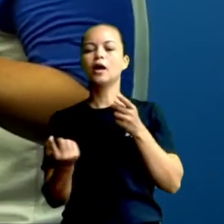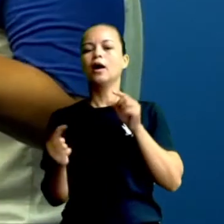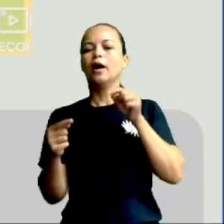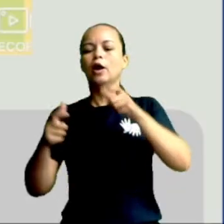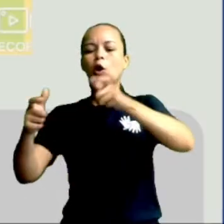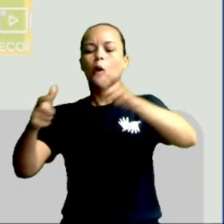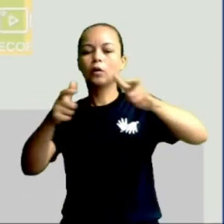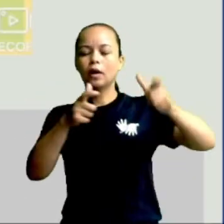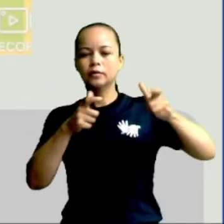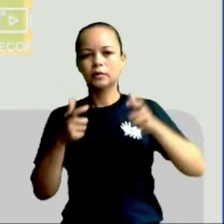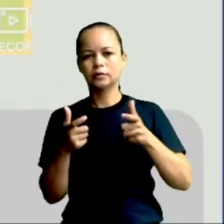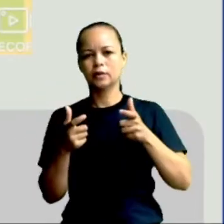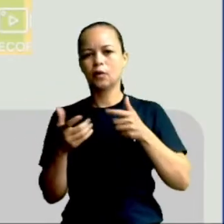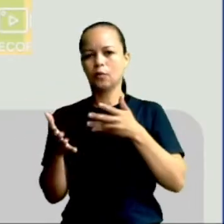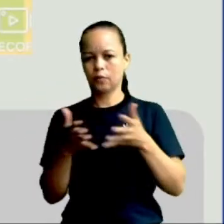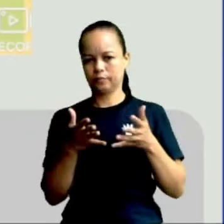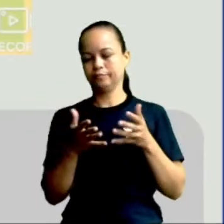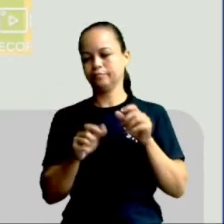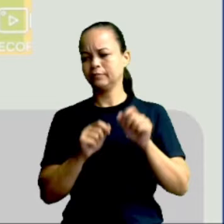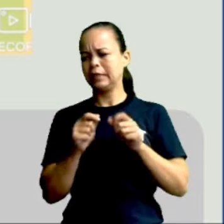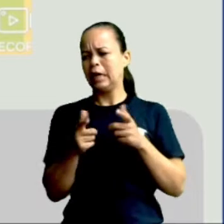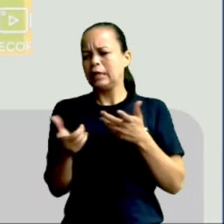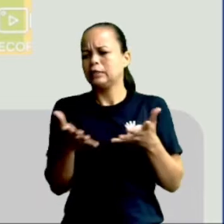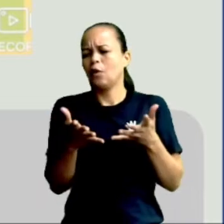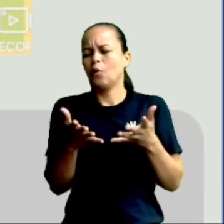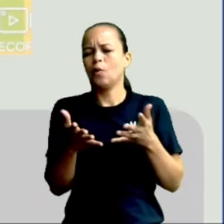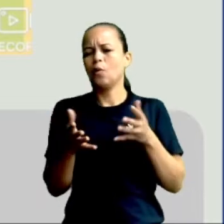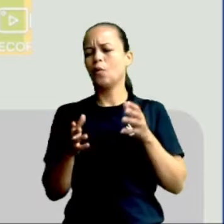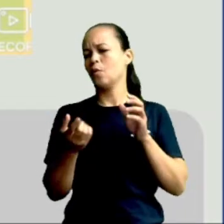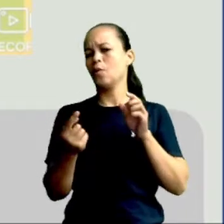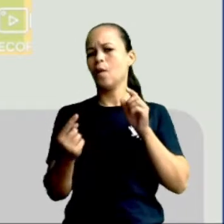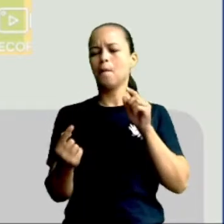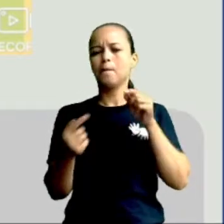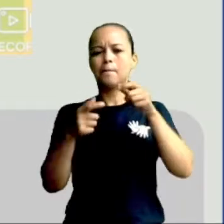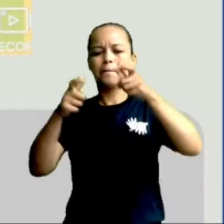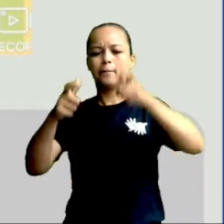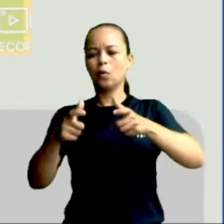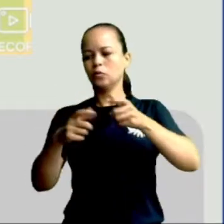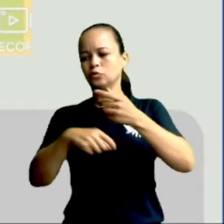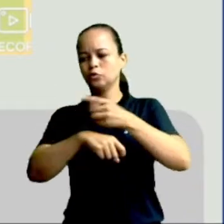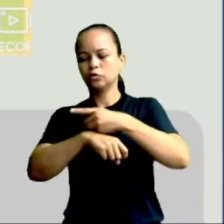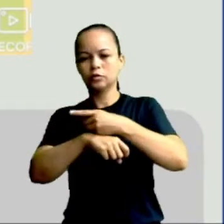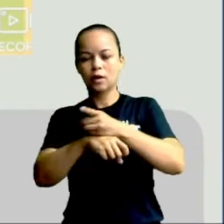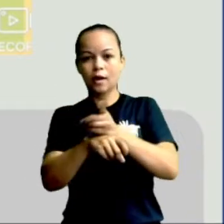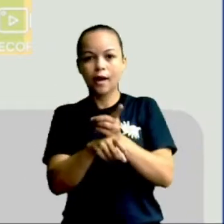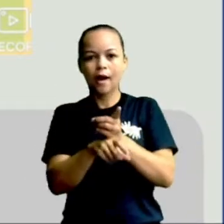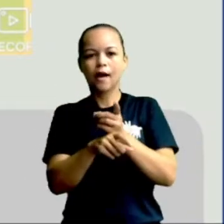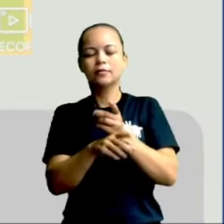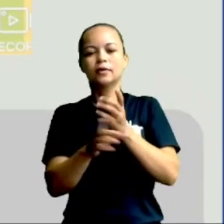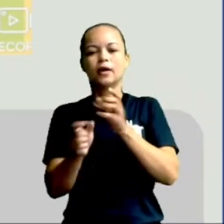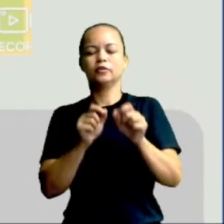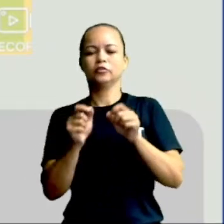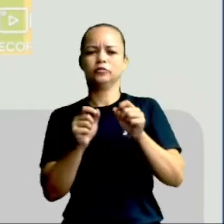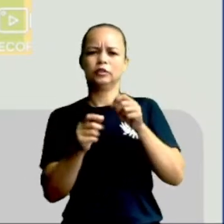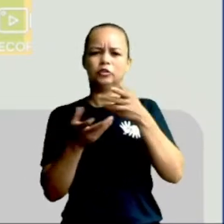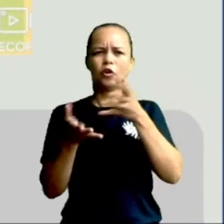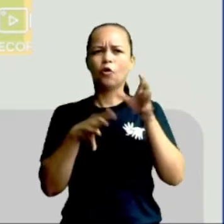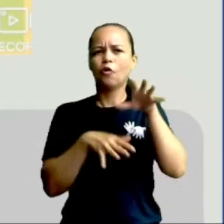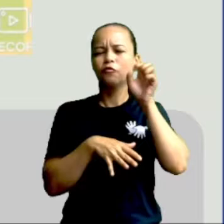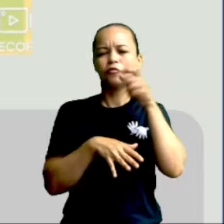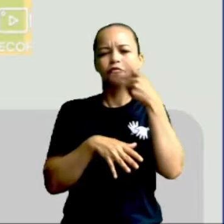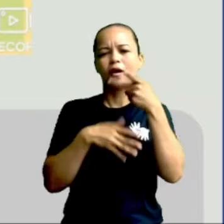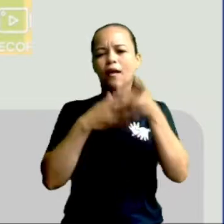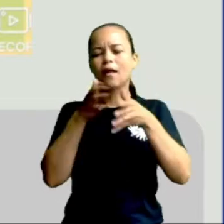e o que são pontos cardeais, né, professora? A gente nunca ouviu falar nisso. Mas você já ouviu falar norte, sul,